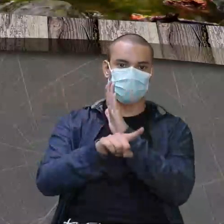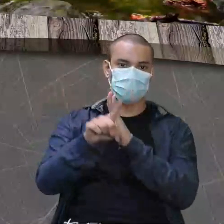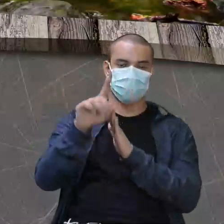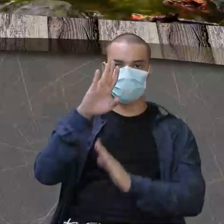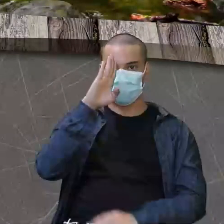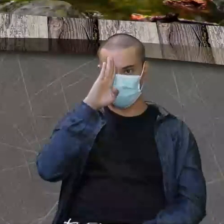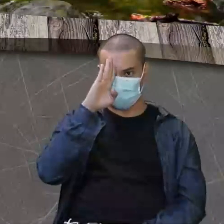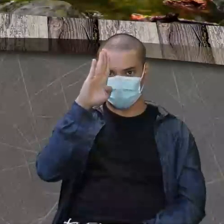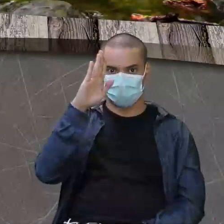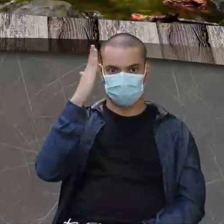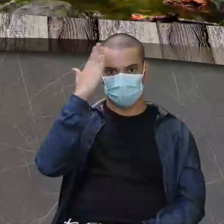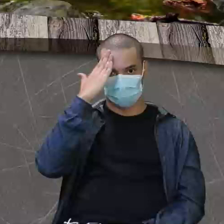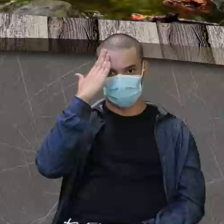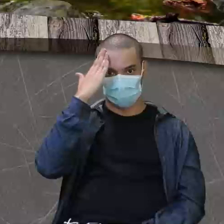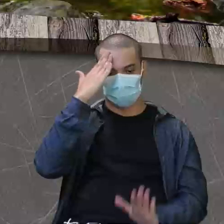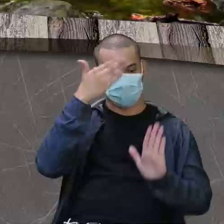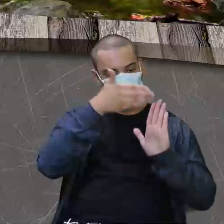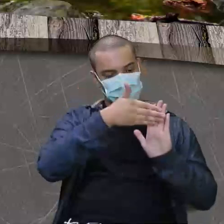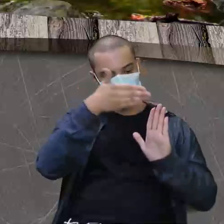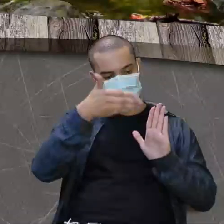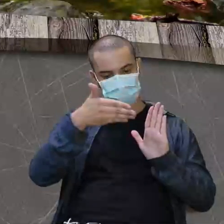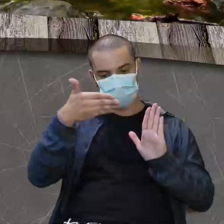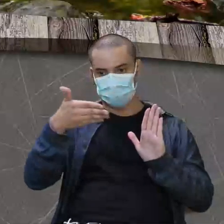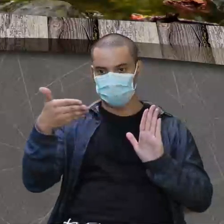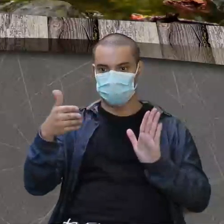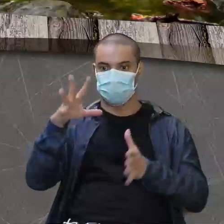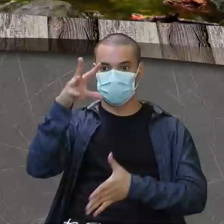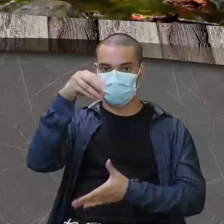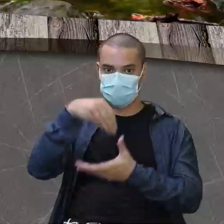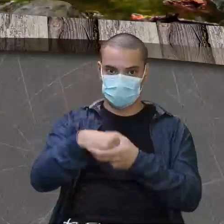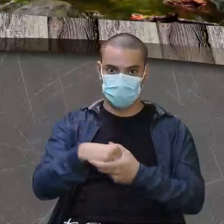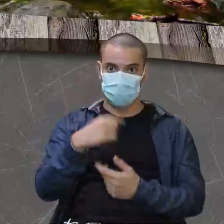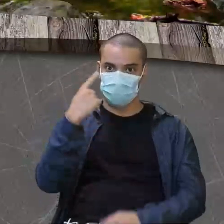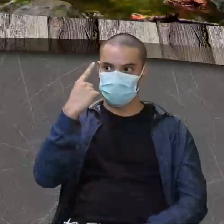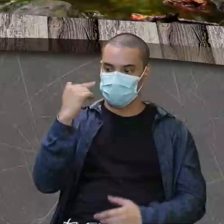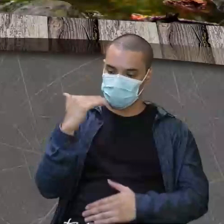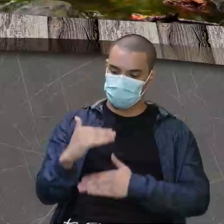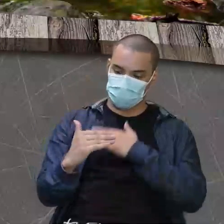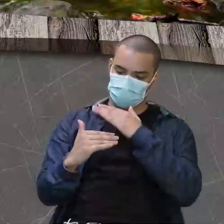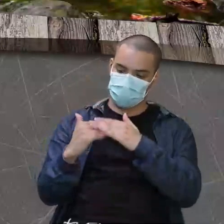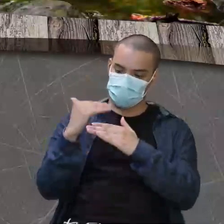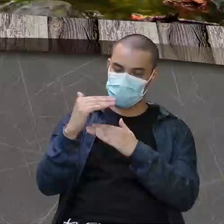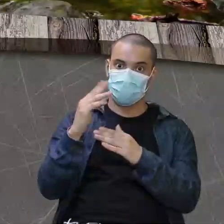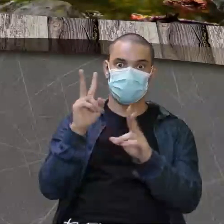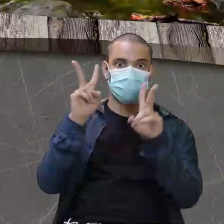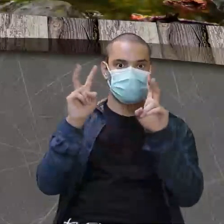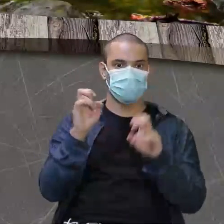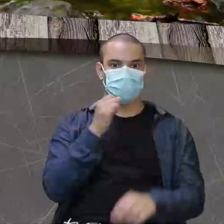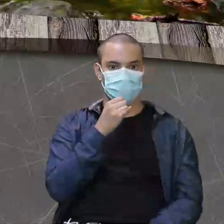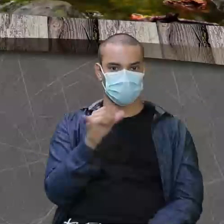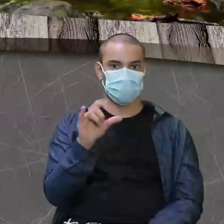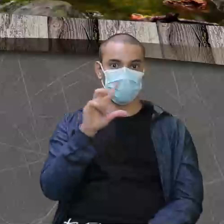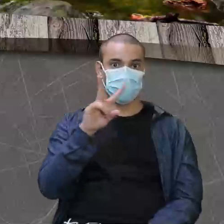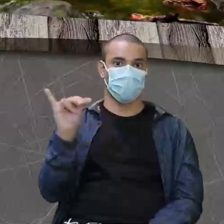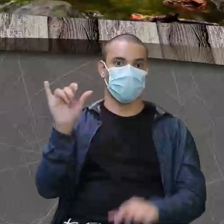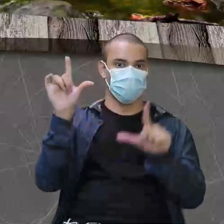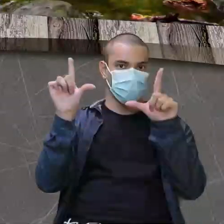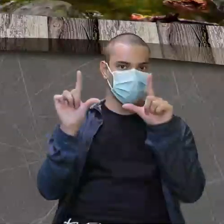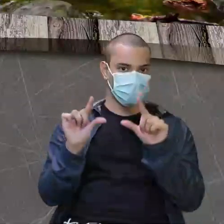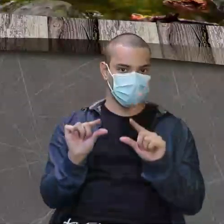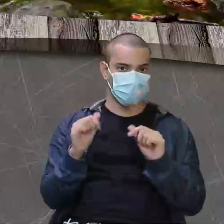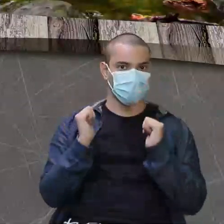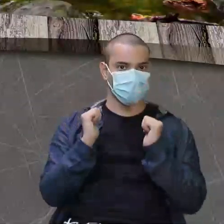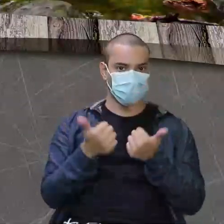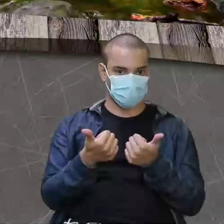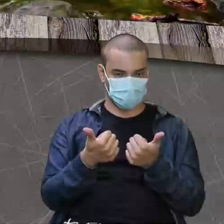de saltos, né? Dentro de um nível ou outro em relação a esse fluxo de energia, que vai diminuindo, tá bom?